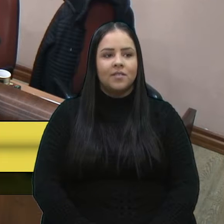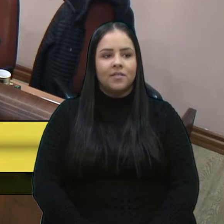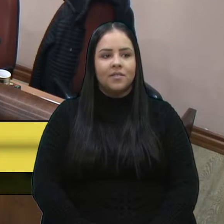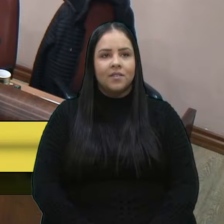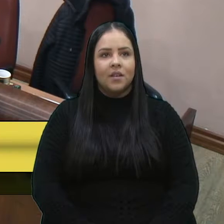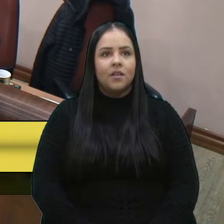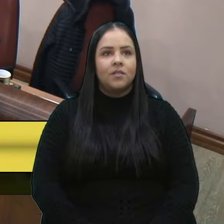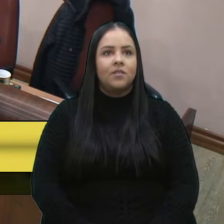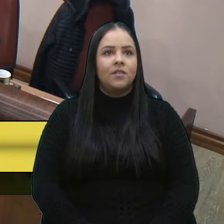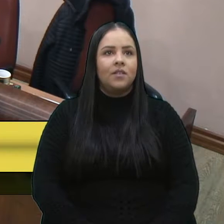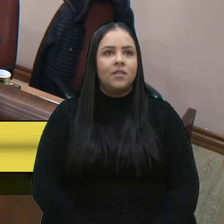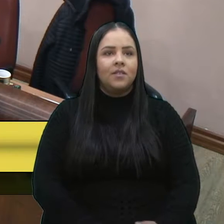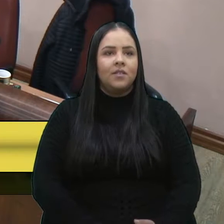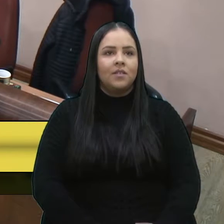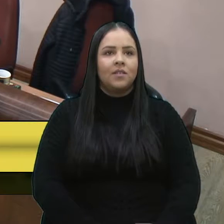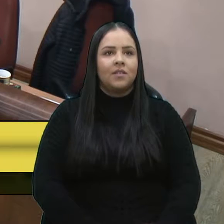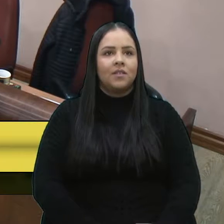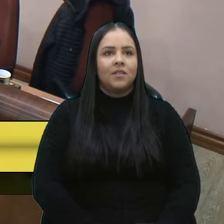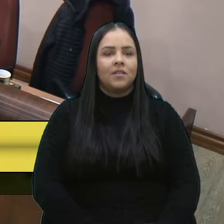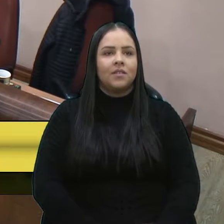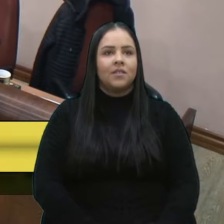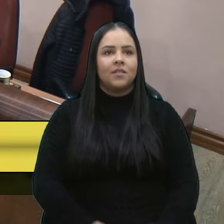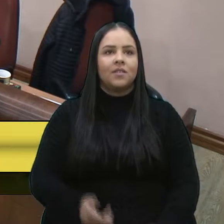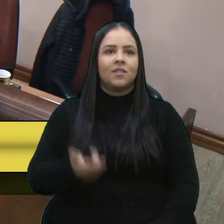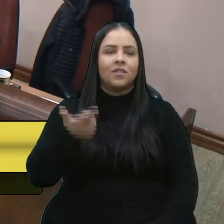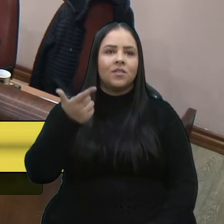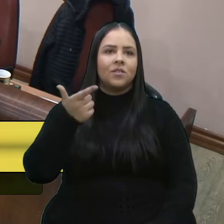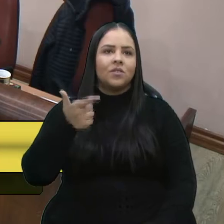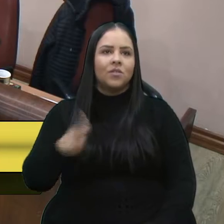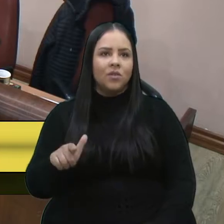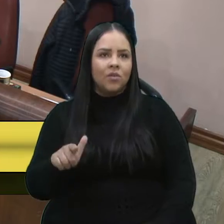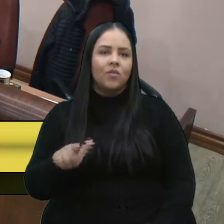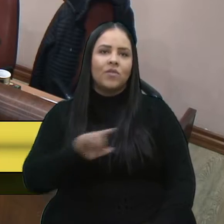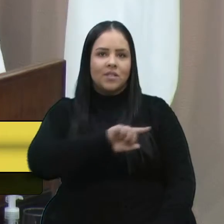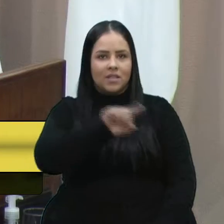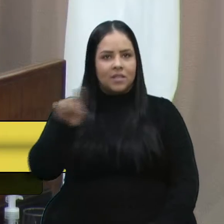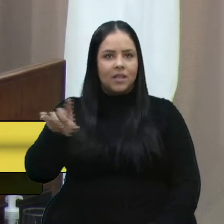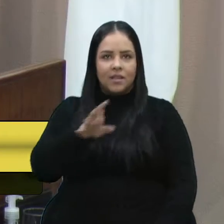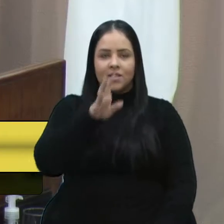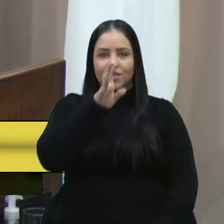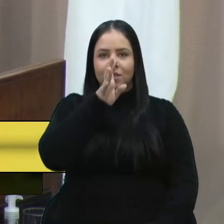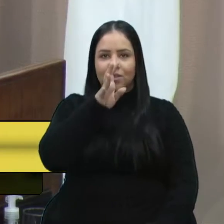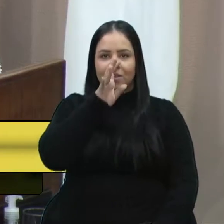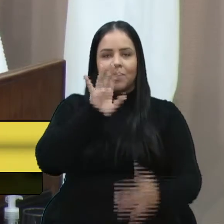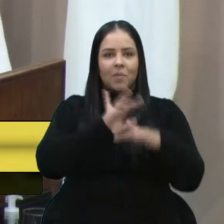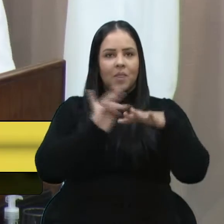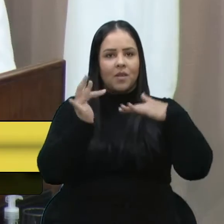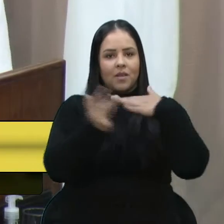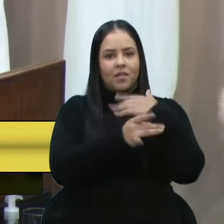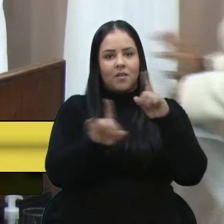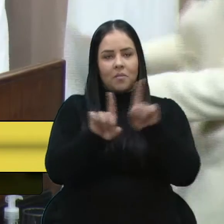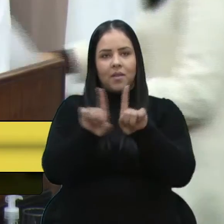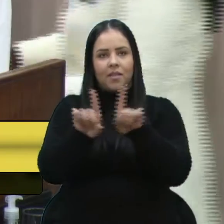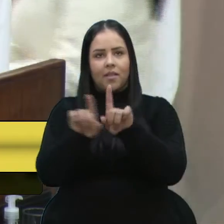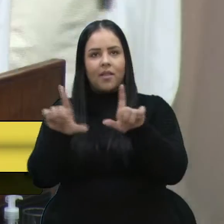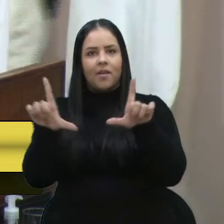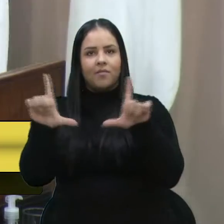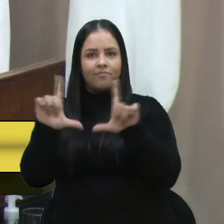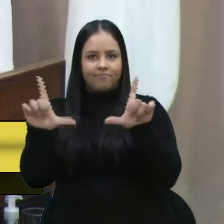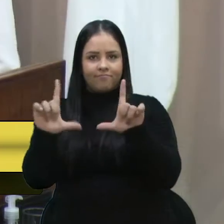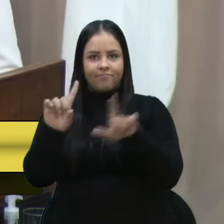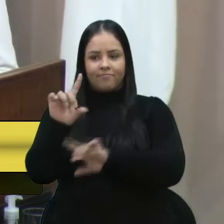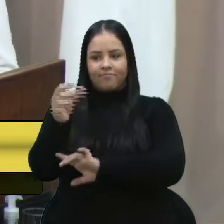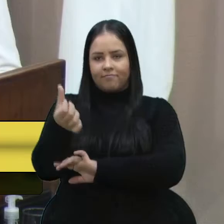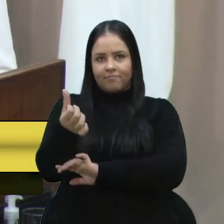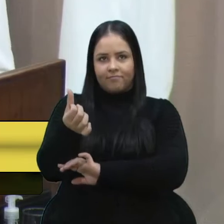Então, bom dia novamente, agora a quem está nos assistindo também, nas redes, né, na TV Câmara. Eu